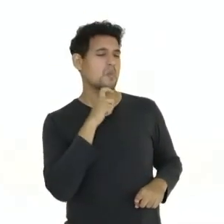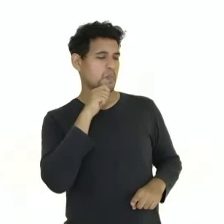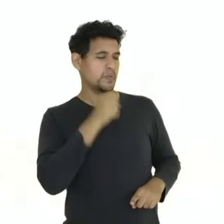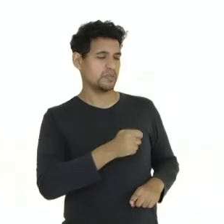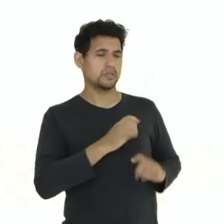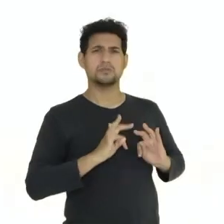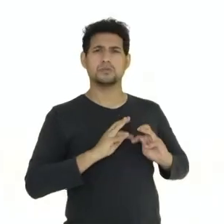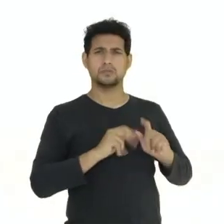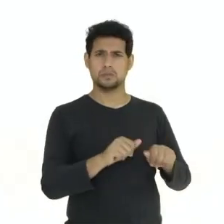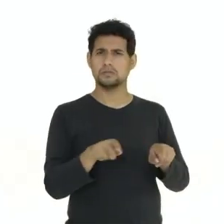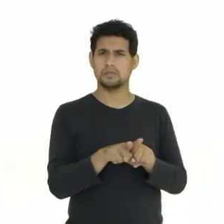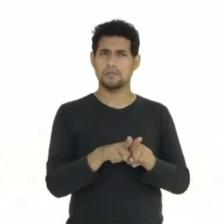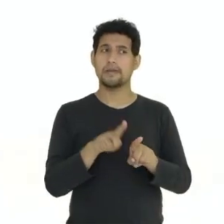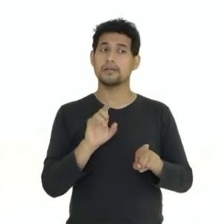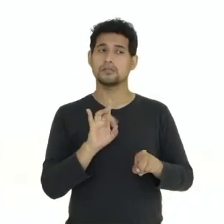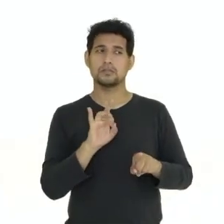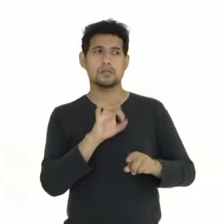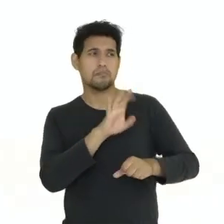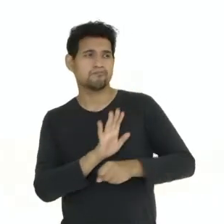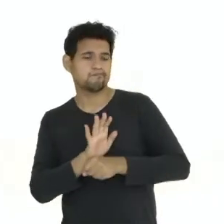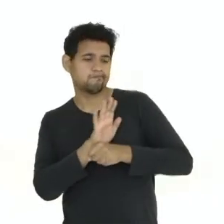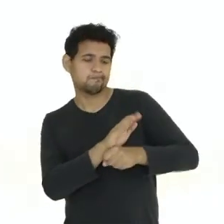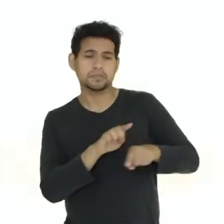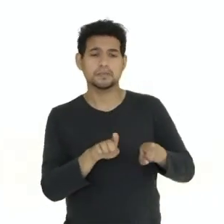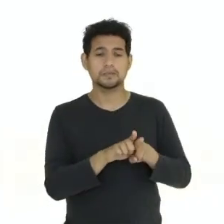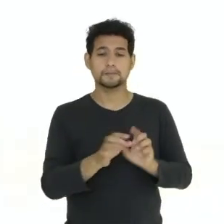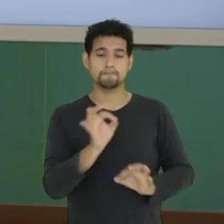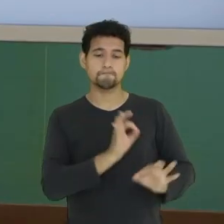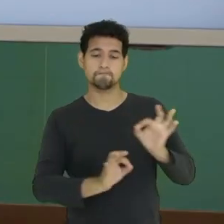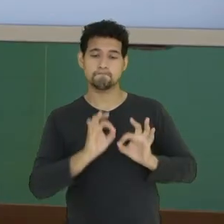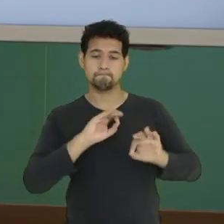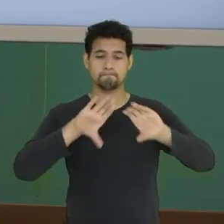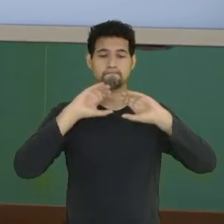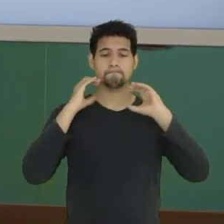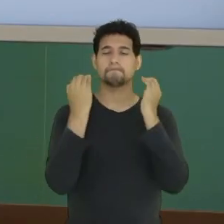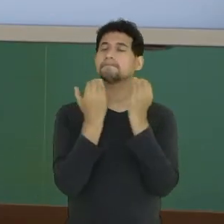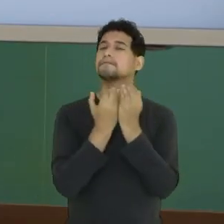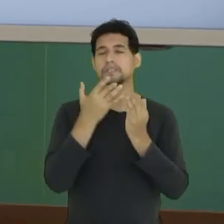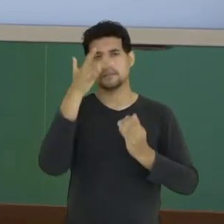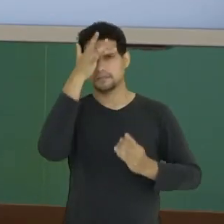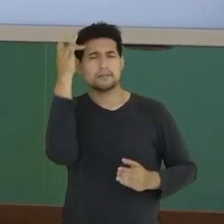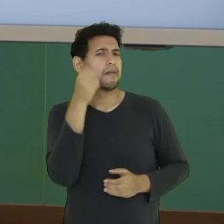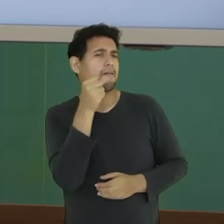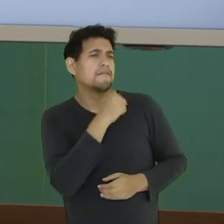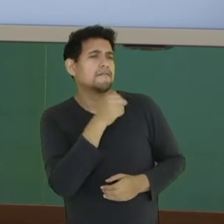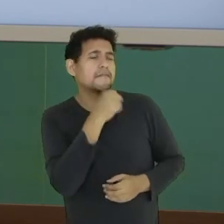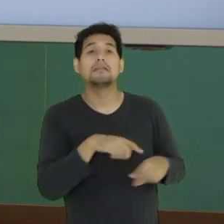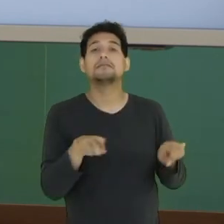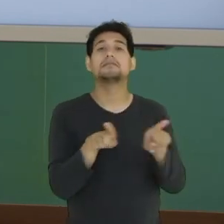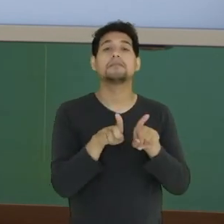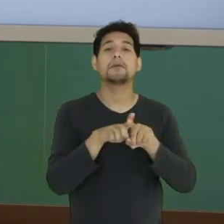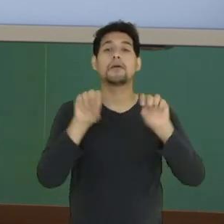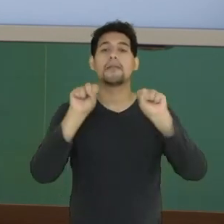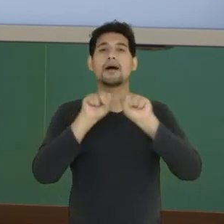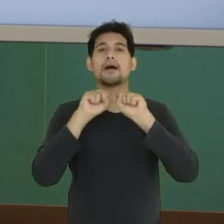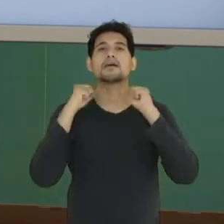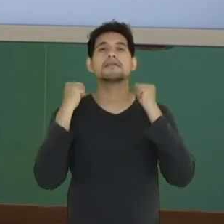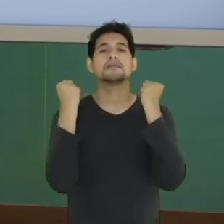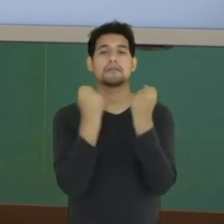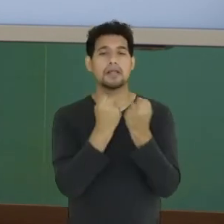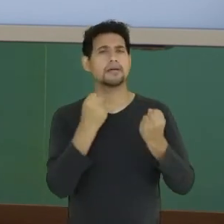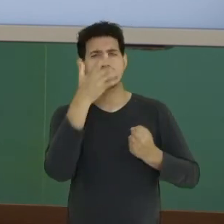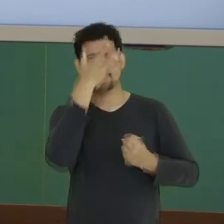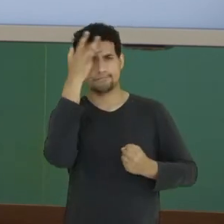eles eram auxiliados por esse conselho de anciãos e também por uma assembleia de